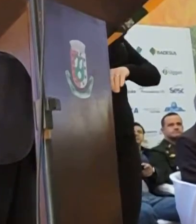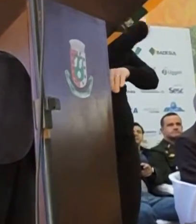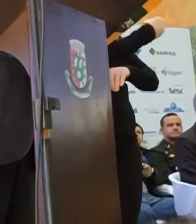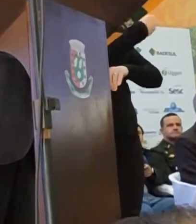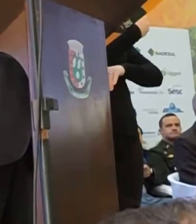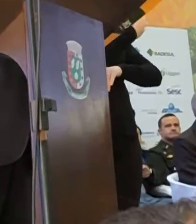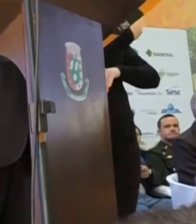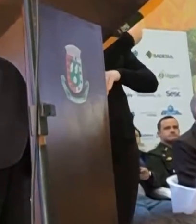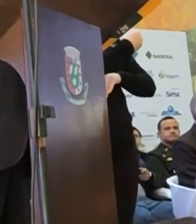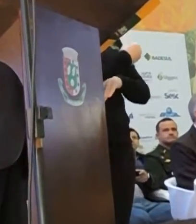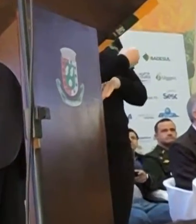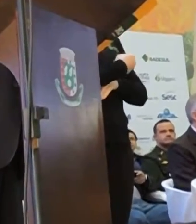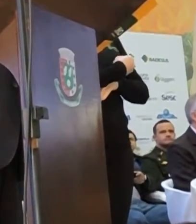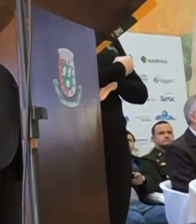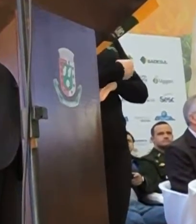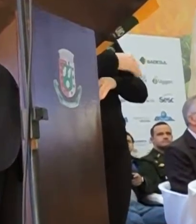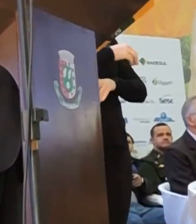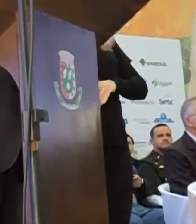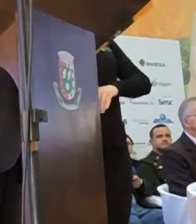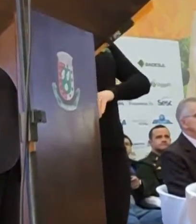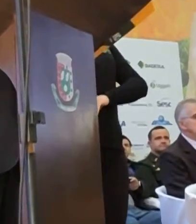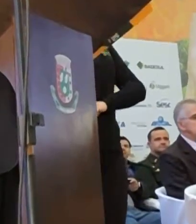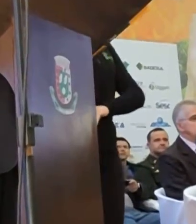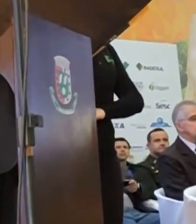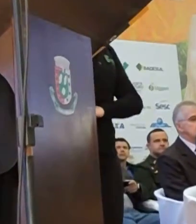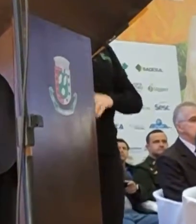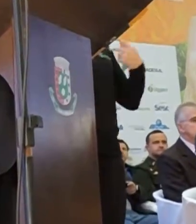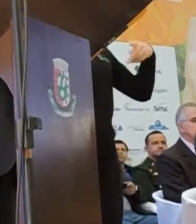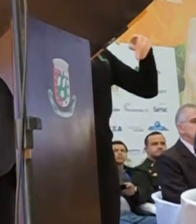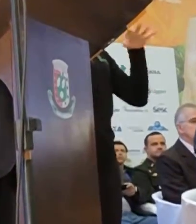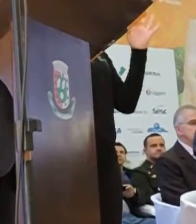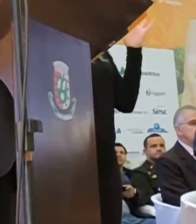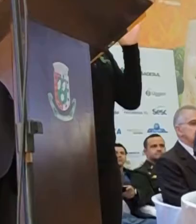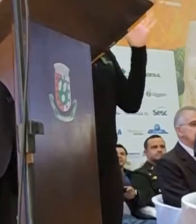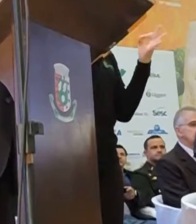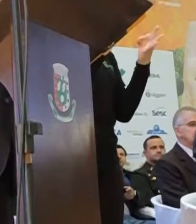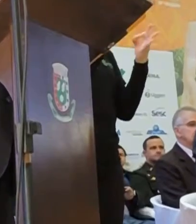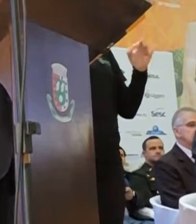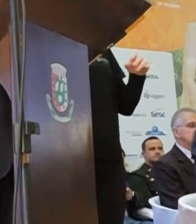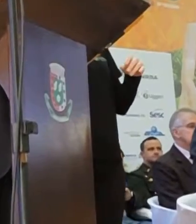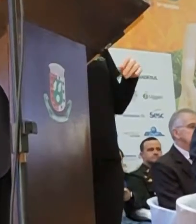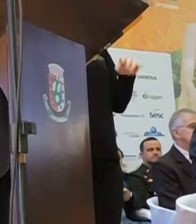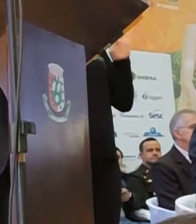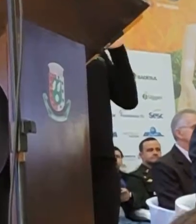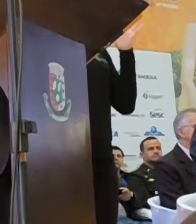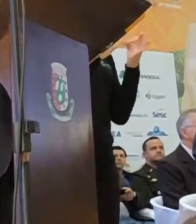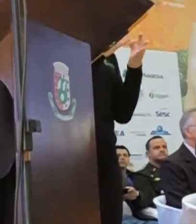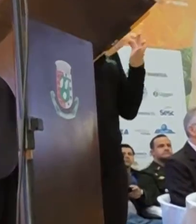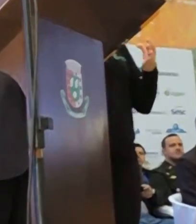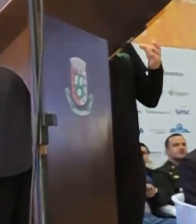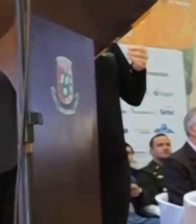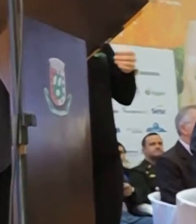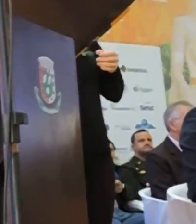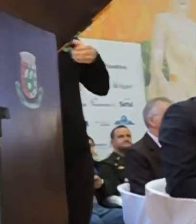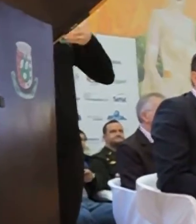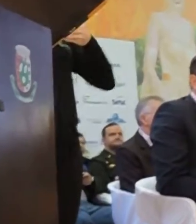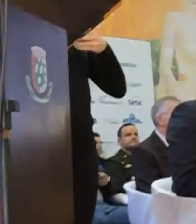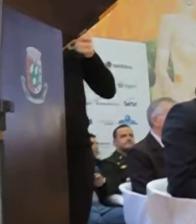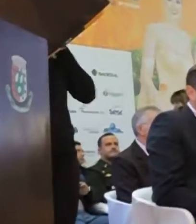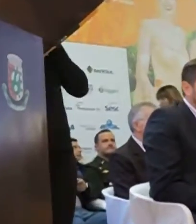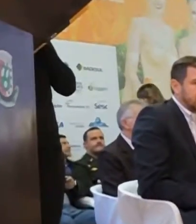3 filhos. O gaúcho é um povo simples. A simplicidade está na roda do